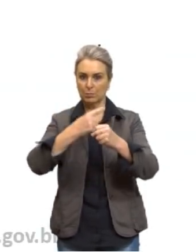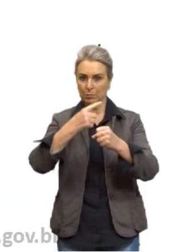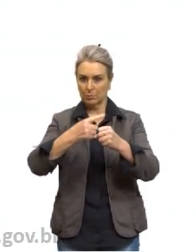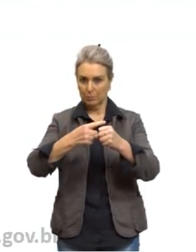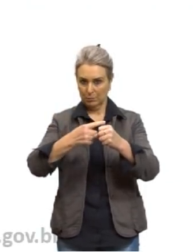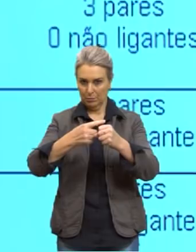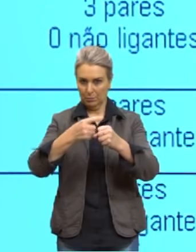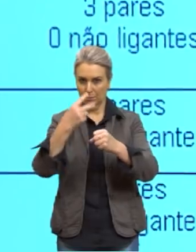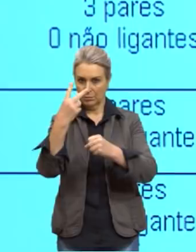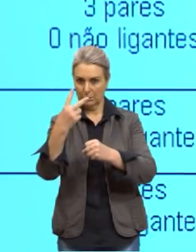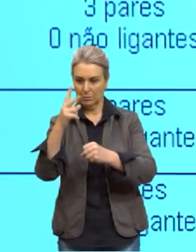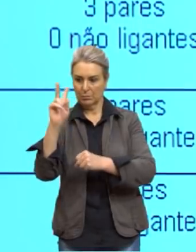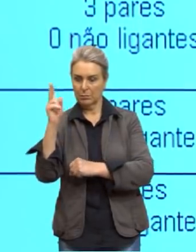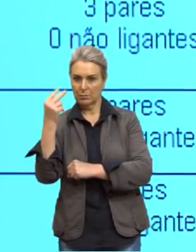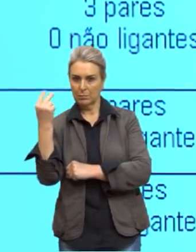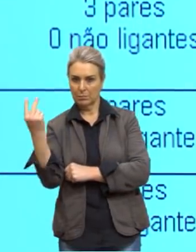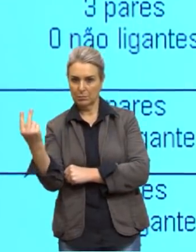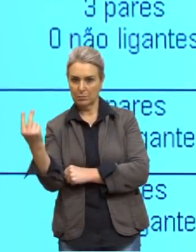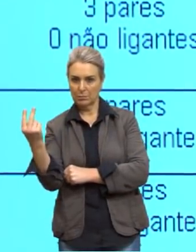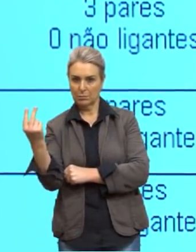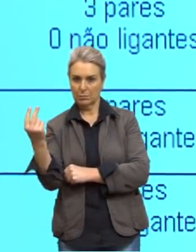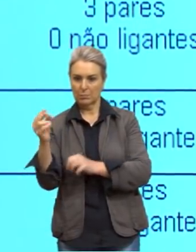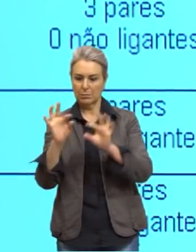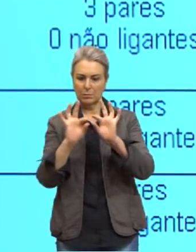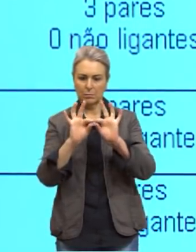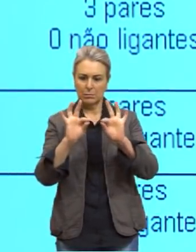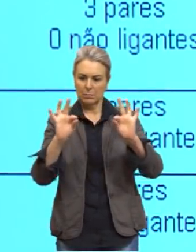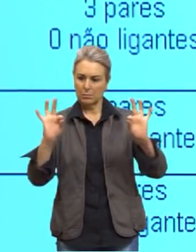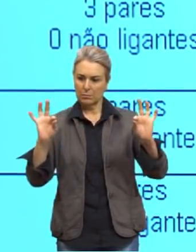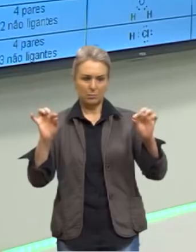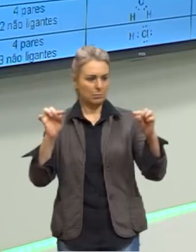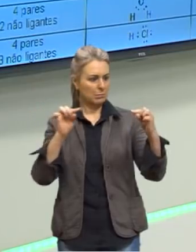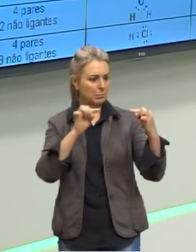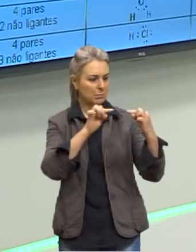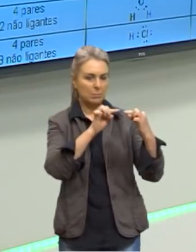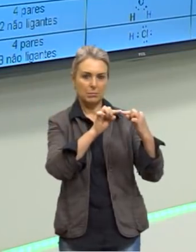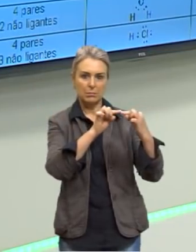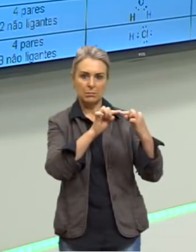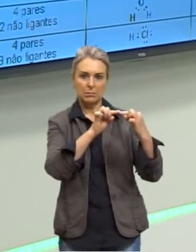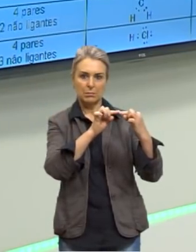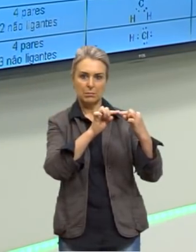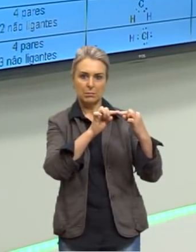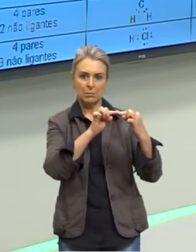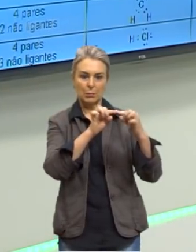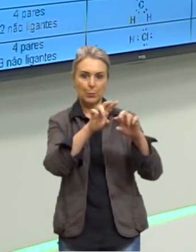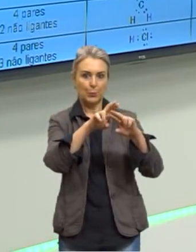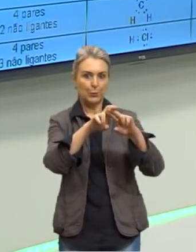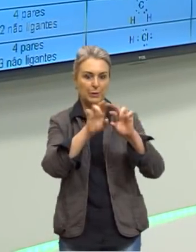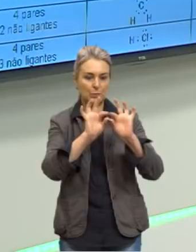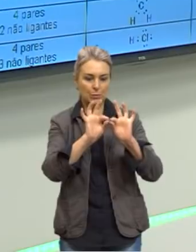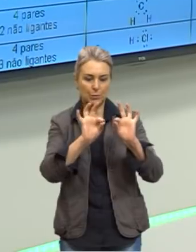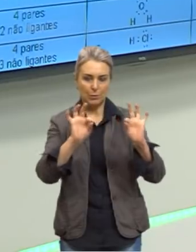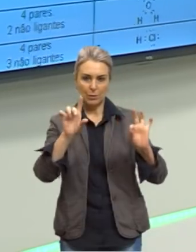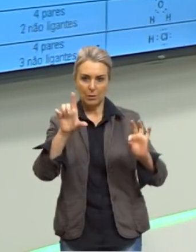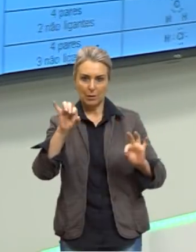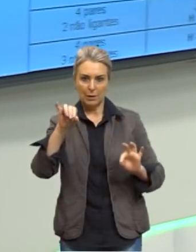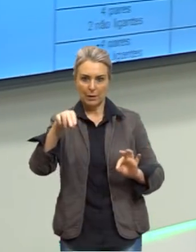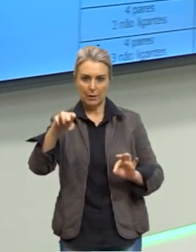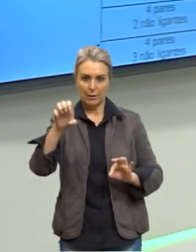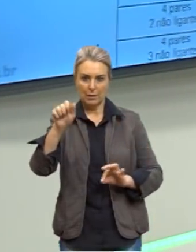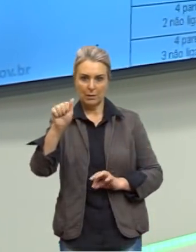que estão ligados numa linha por isso chamado de geometria linear e